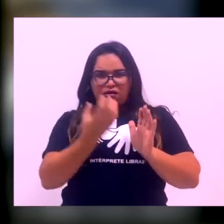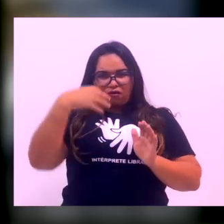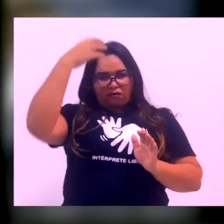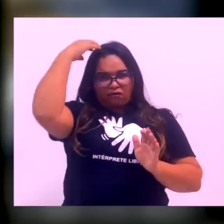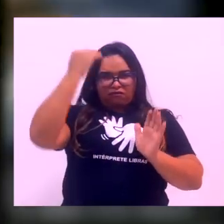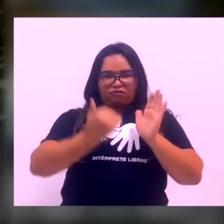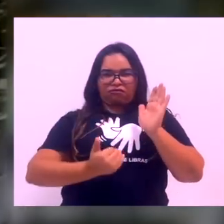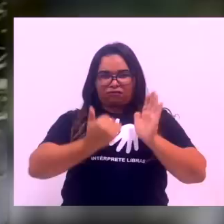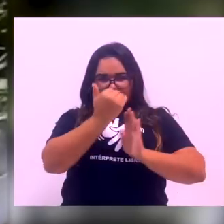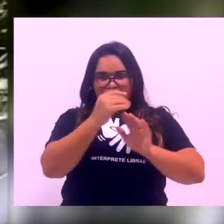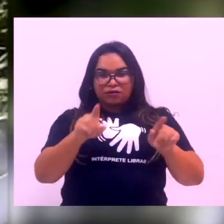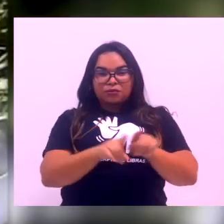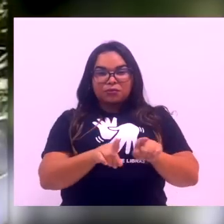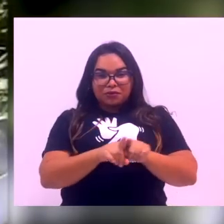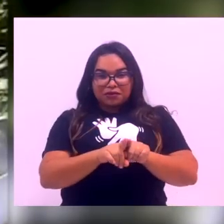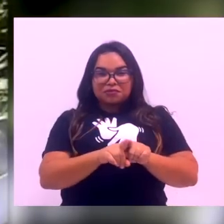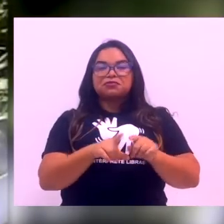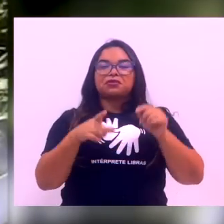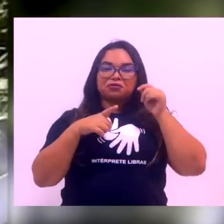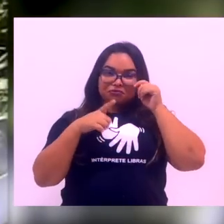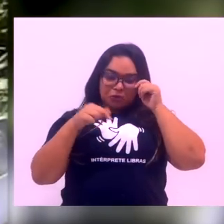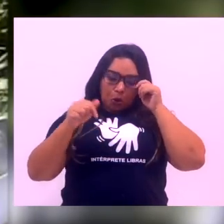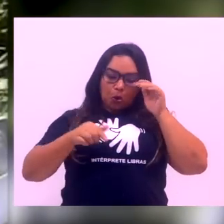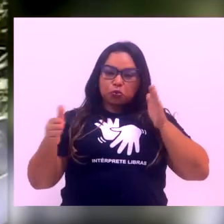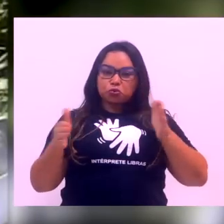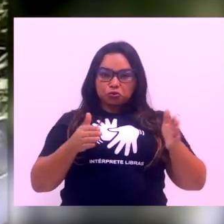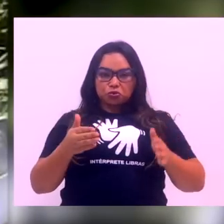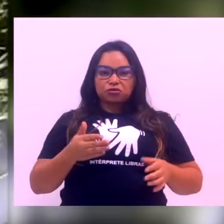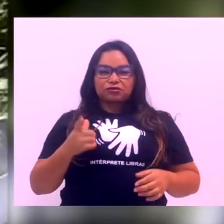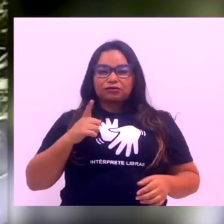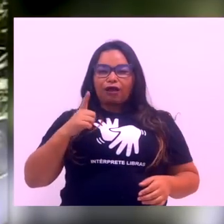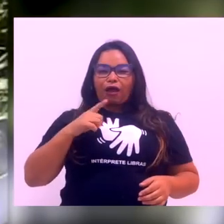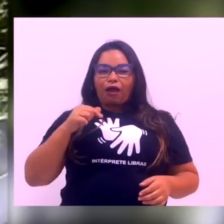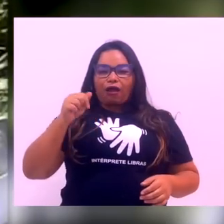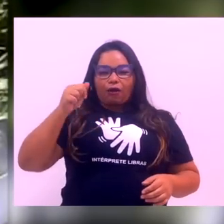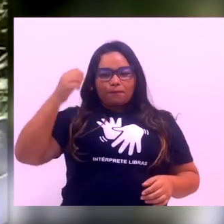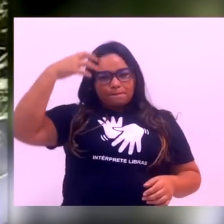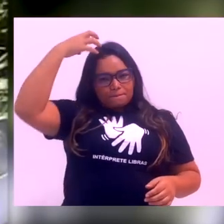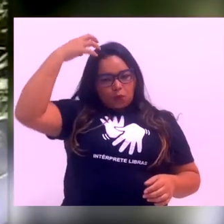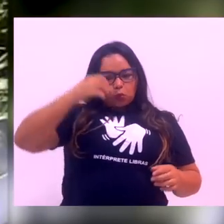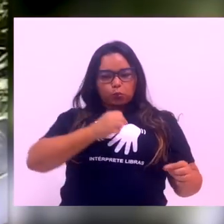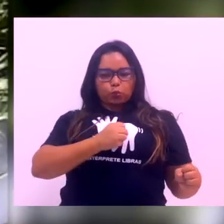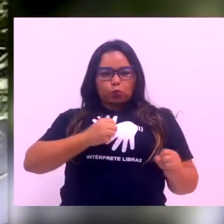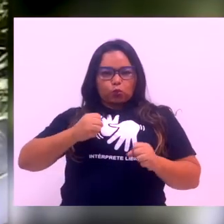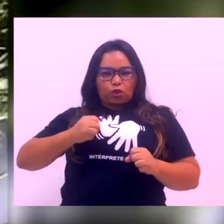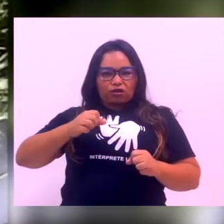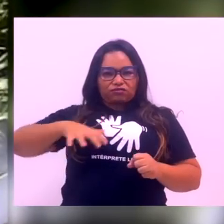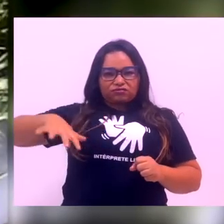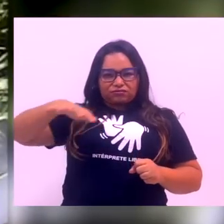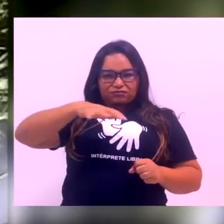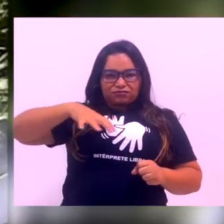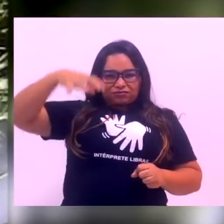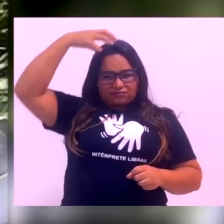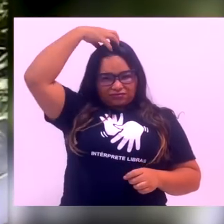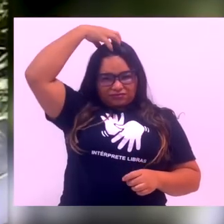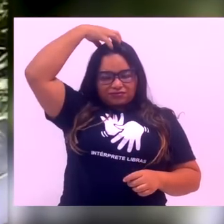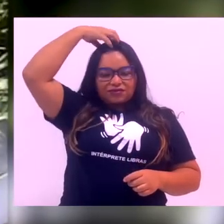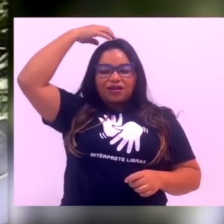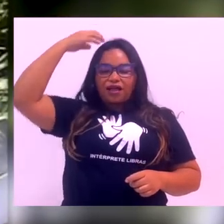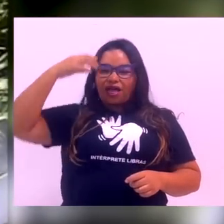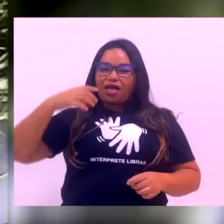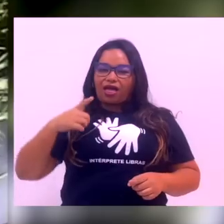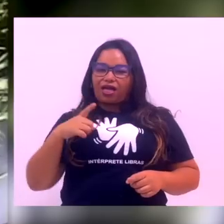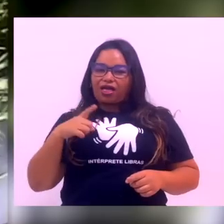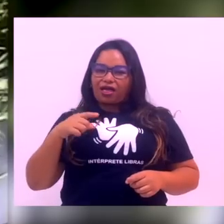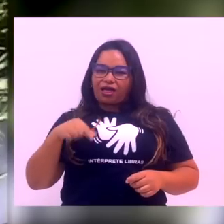Será que há outra pessoa hoje em dia que tem esse título? Um título oficial de Rei dos Reis? A resposta é sim. Há